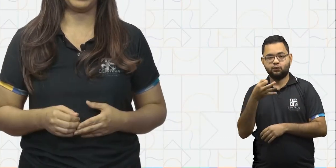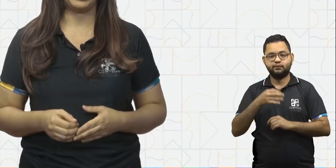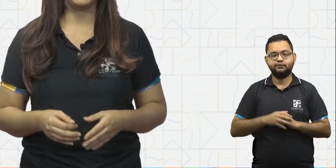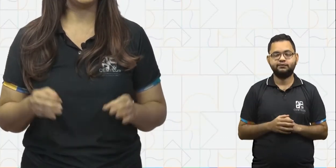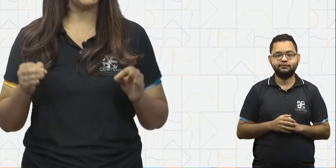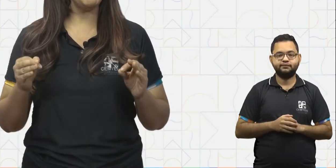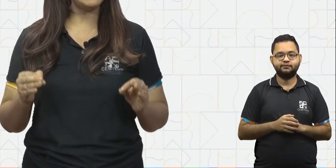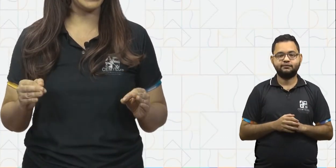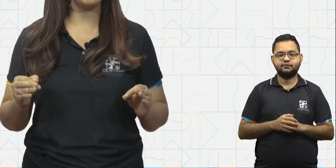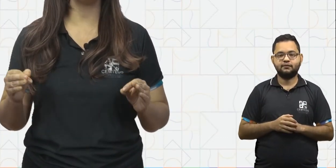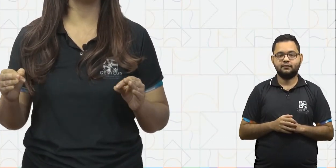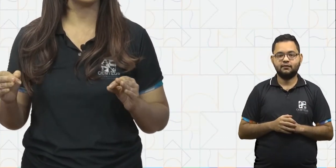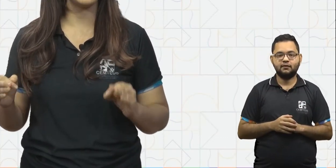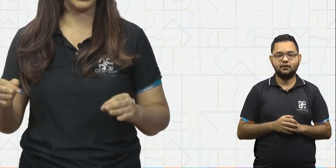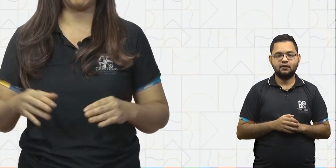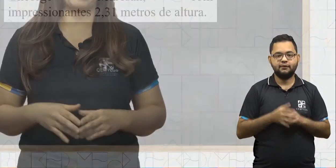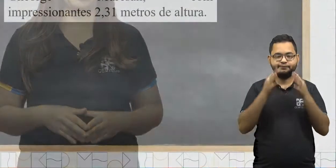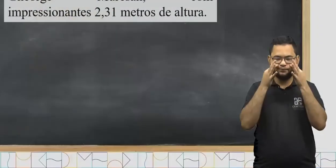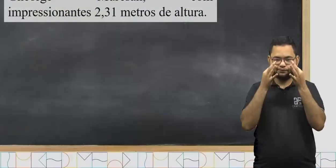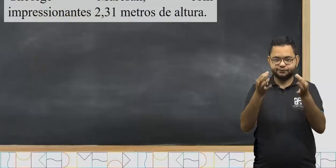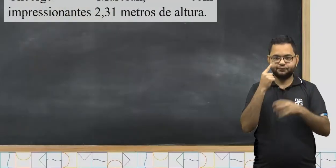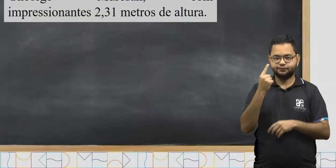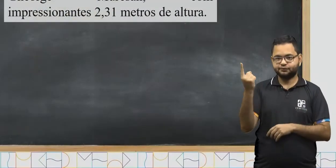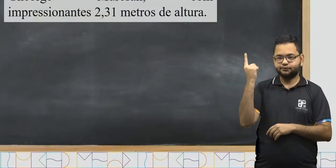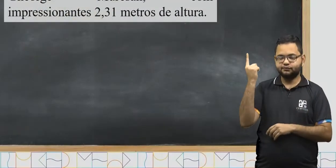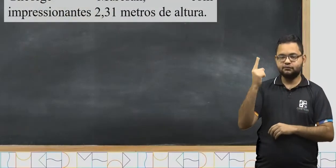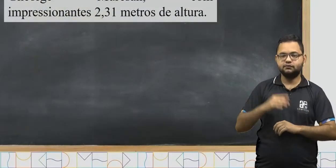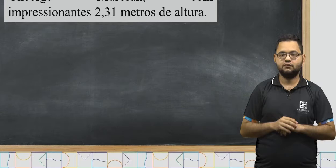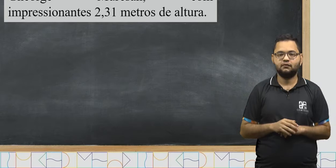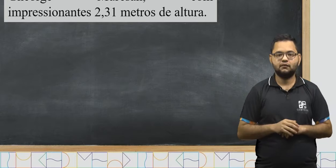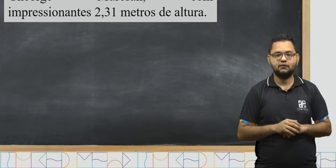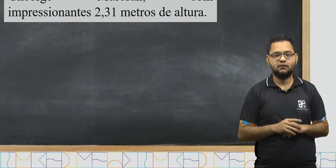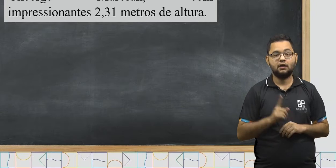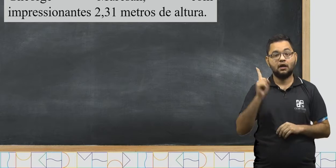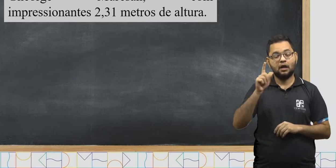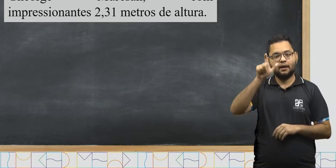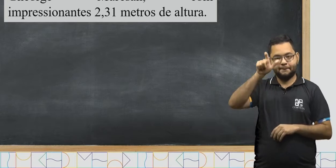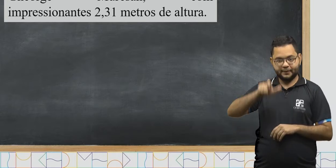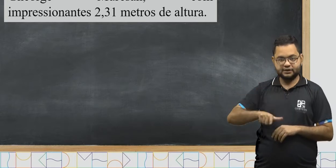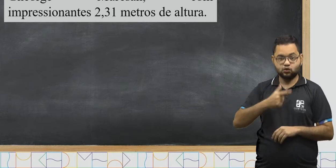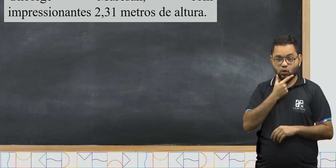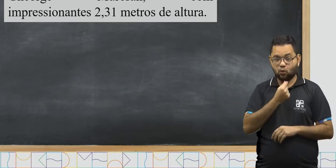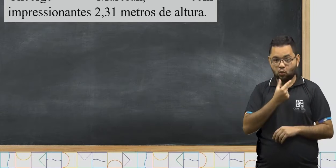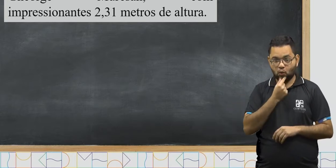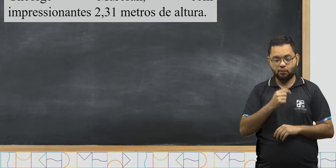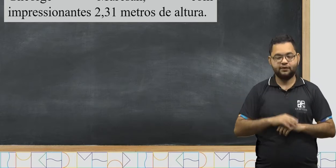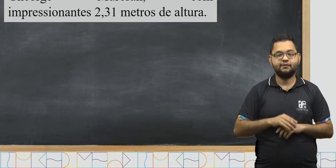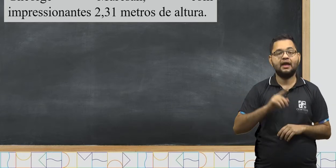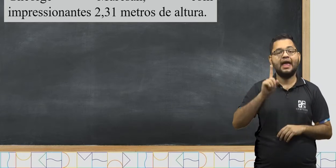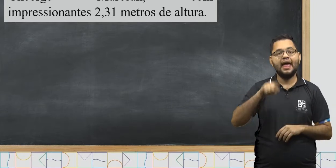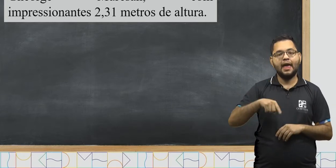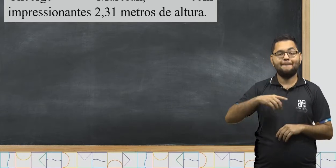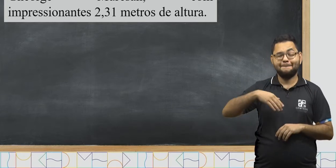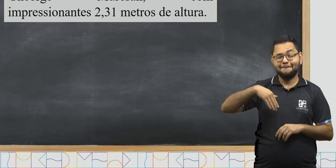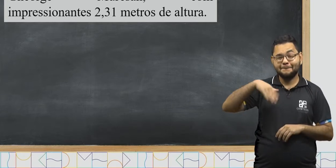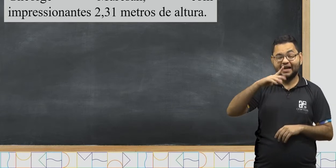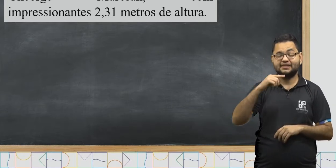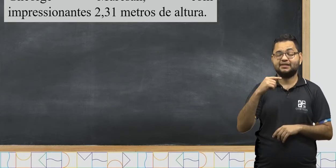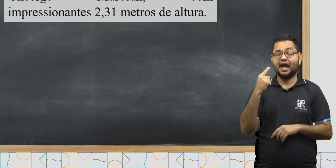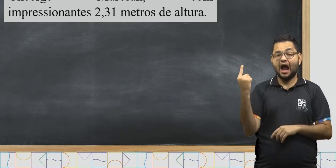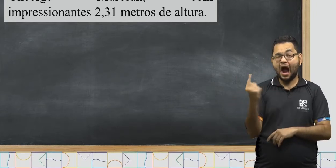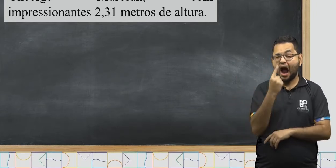fato. Observe este fato. Este jogador é considerado o mais alto